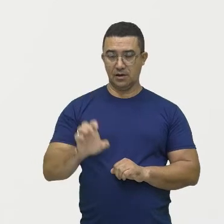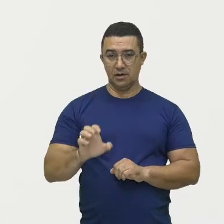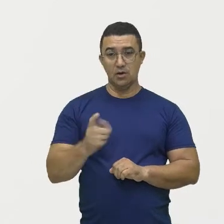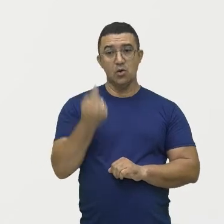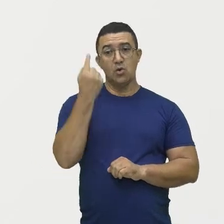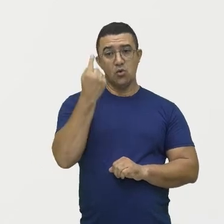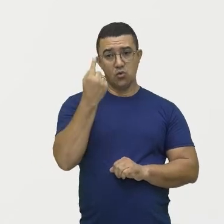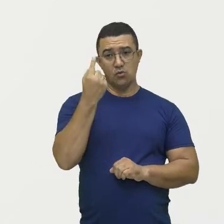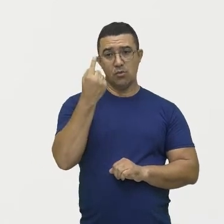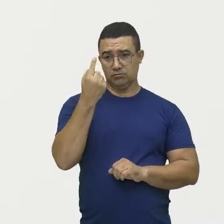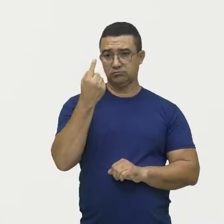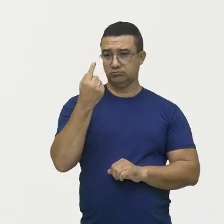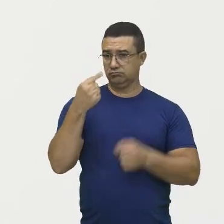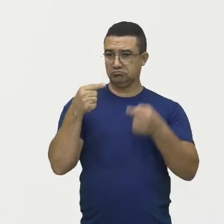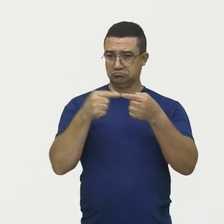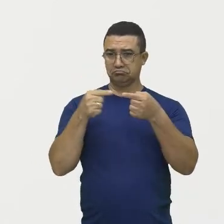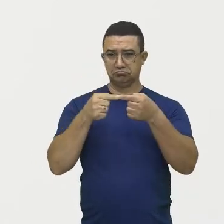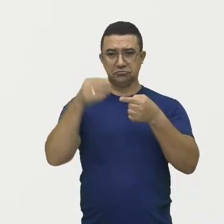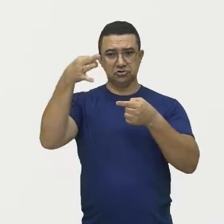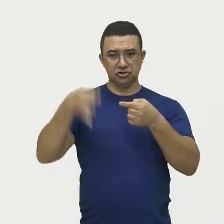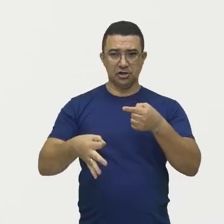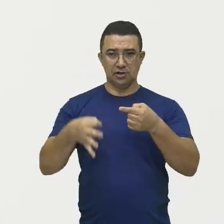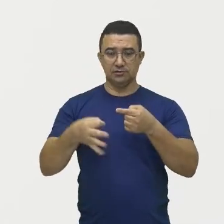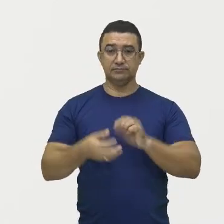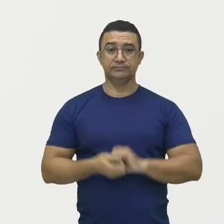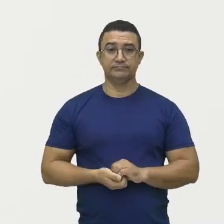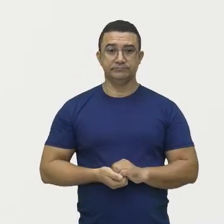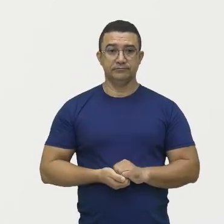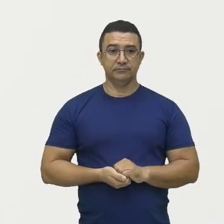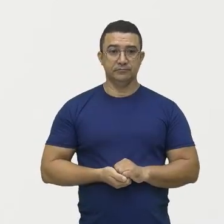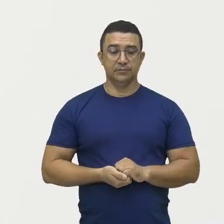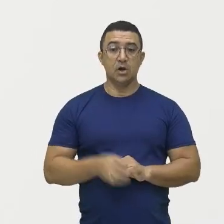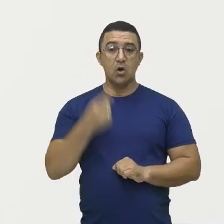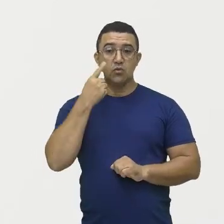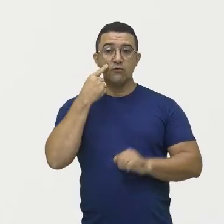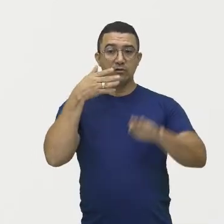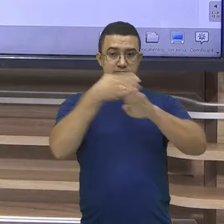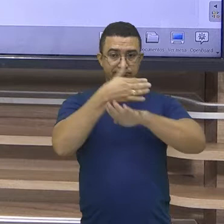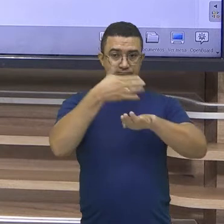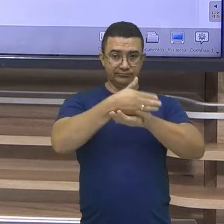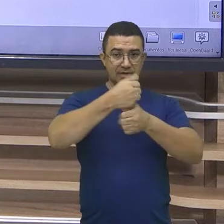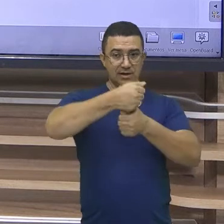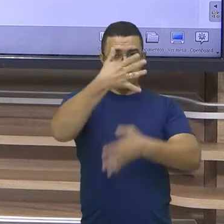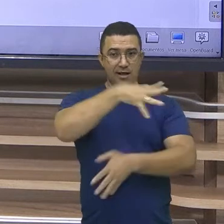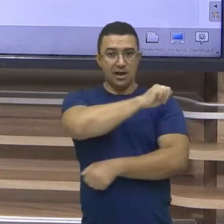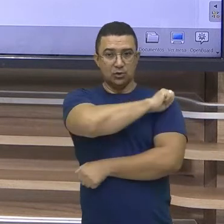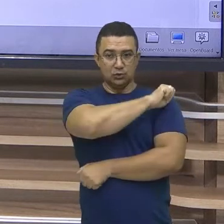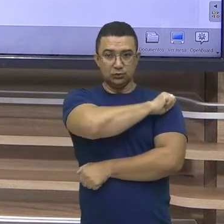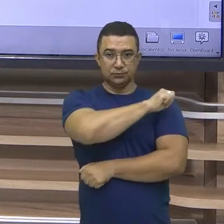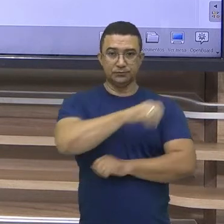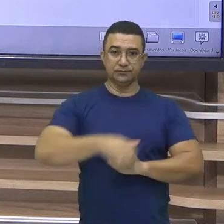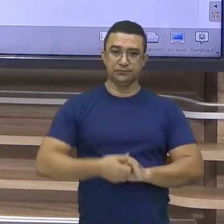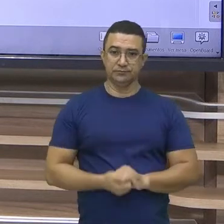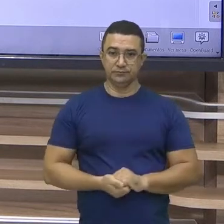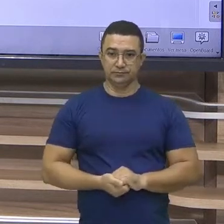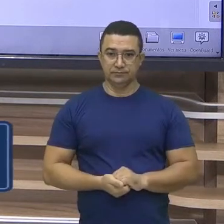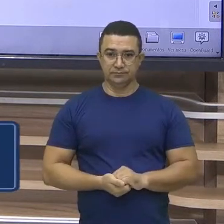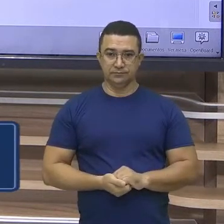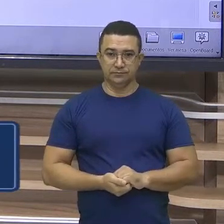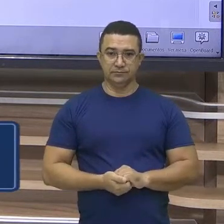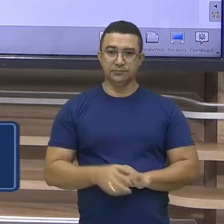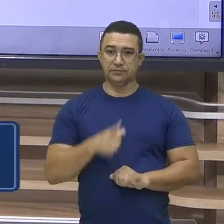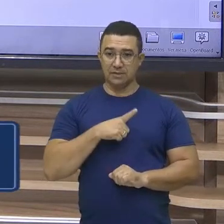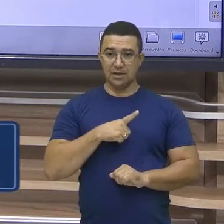né, a sentença corretamente. Vamos ver aí o que os nossos alunos estão respondendo? Então nós temos aí a participação da nossa